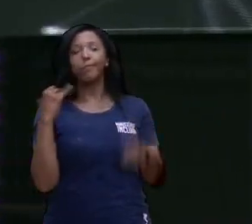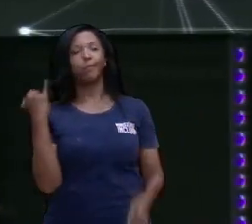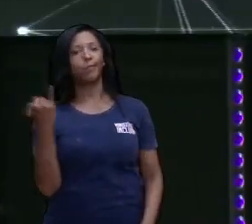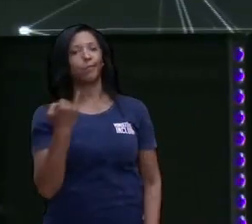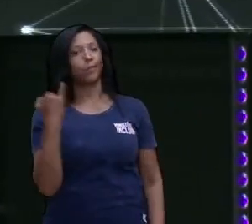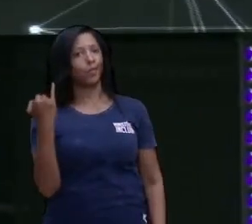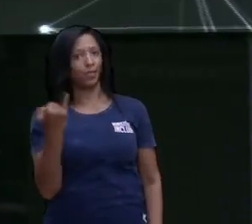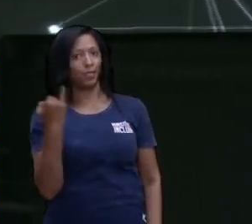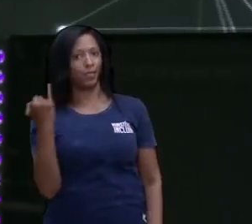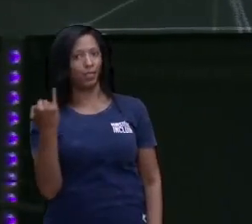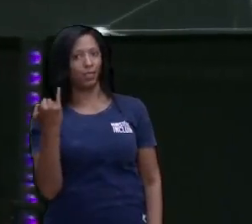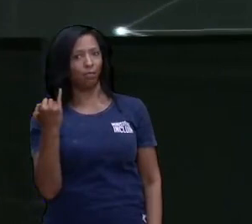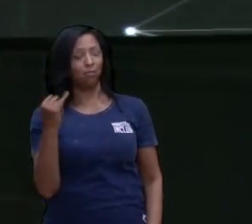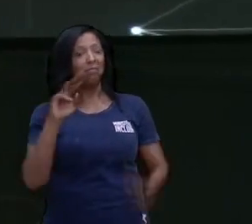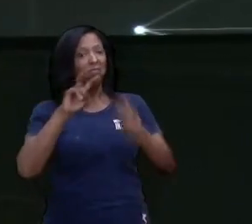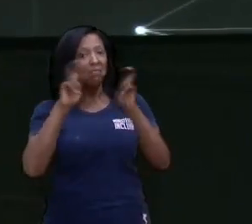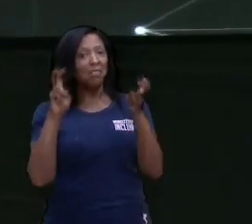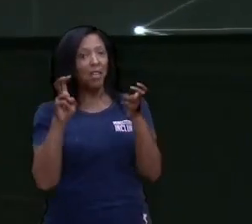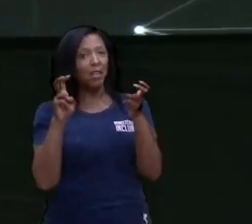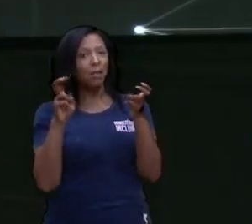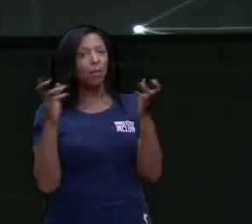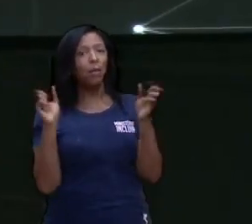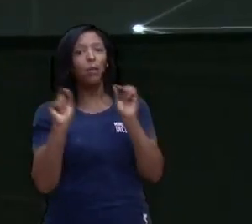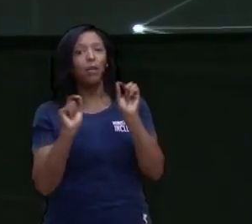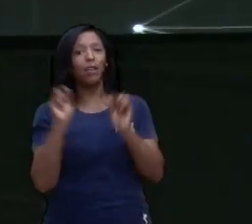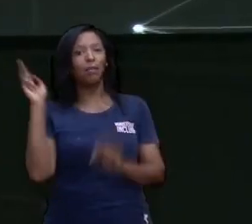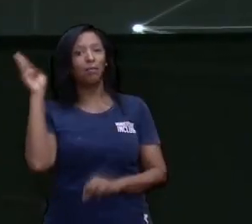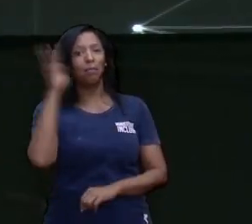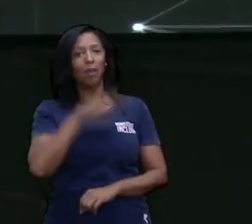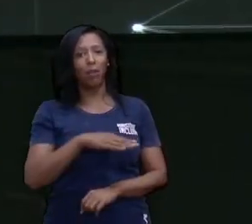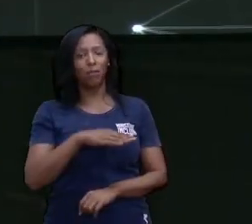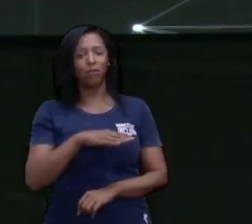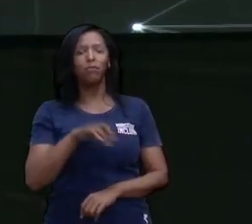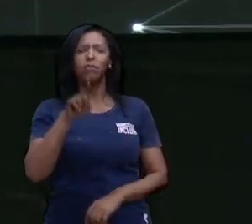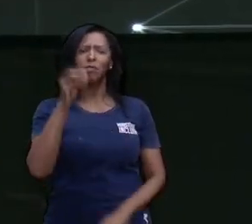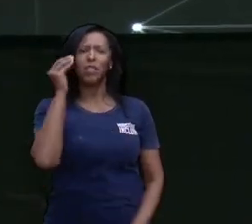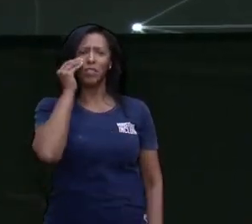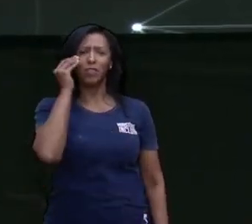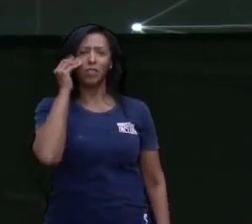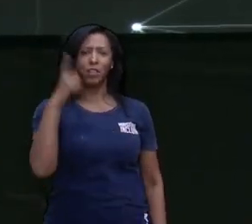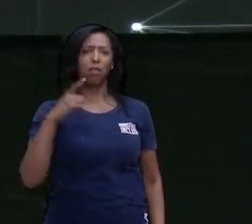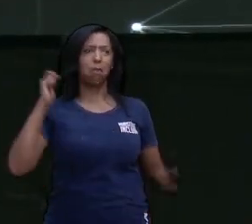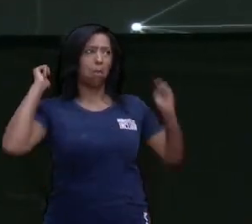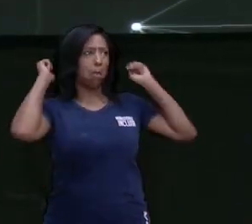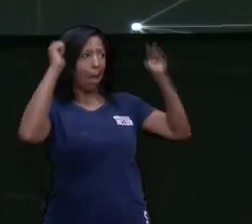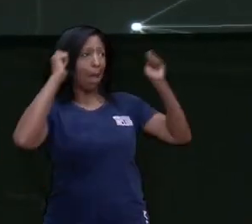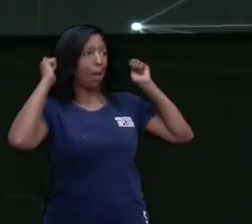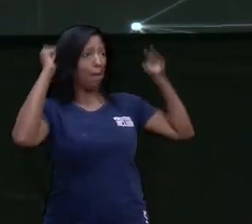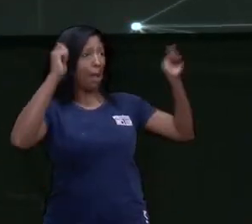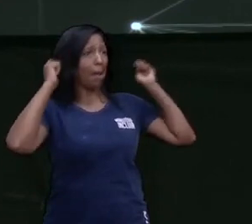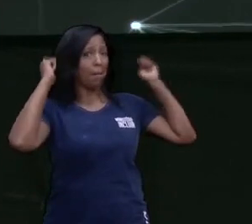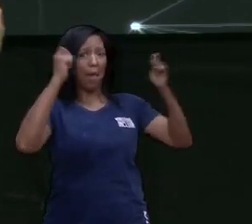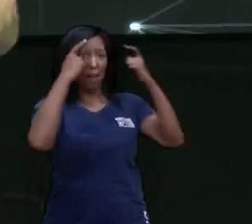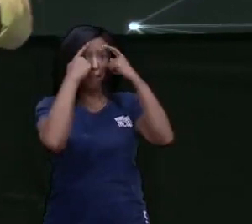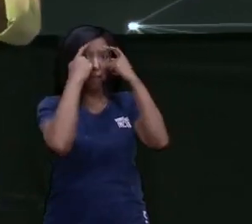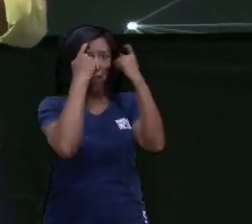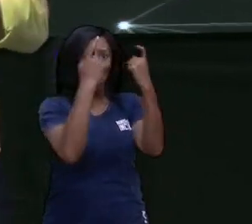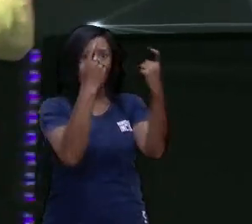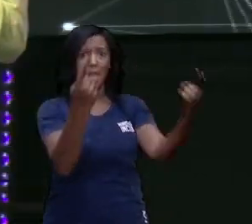mal e você viu a onda de protestos marcados por violência e vandalismo